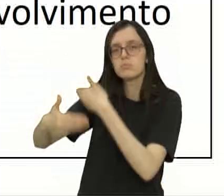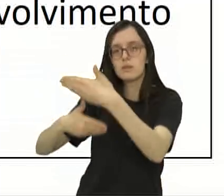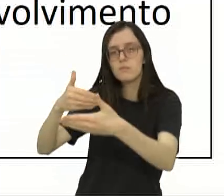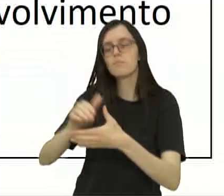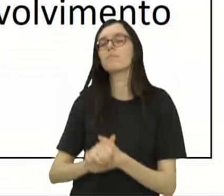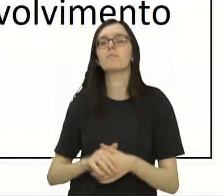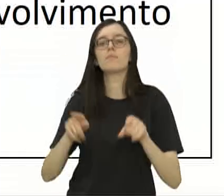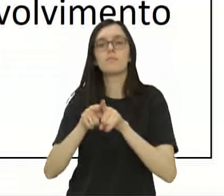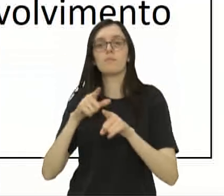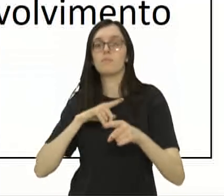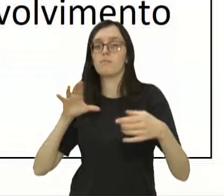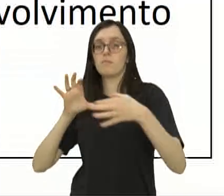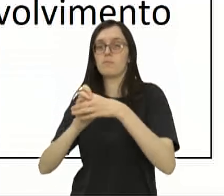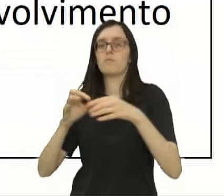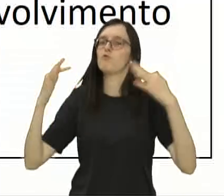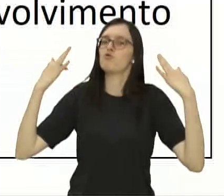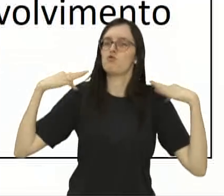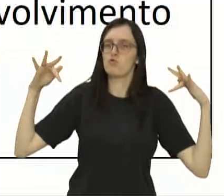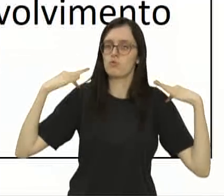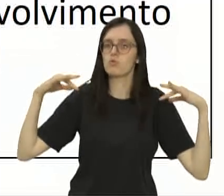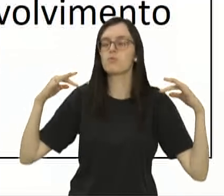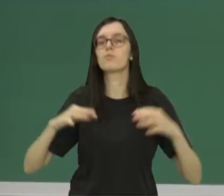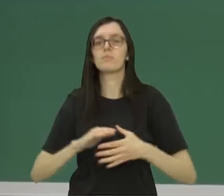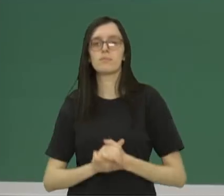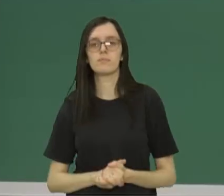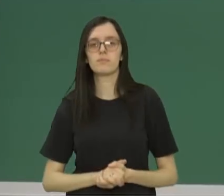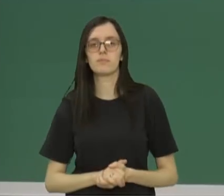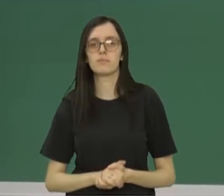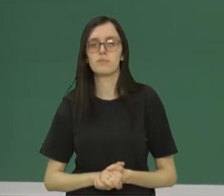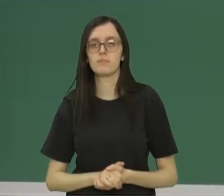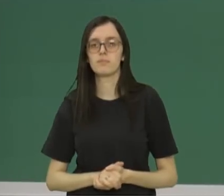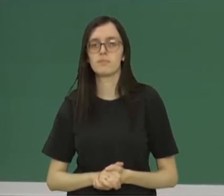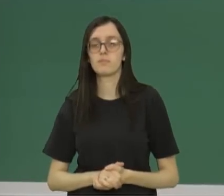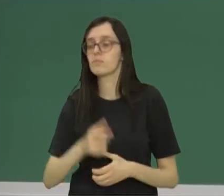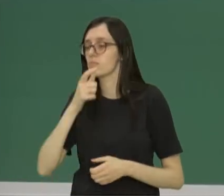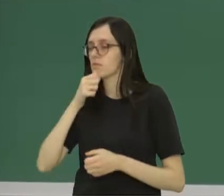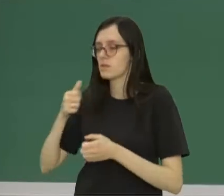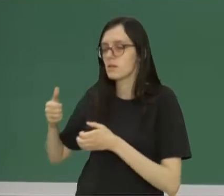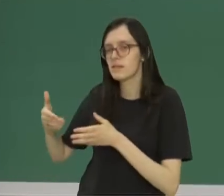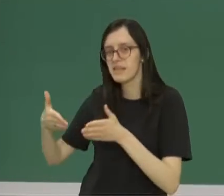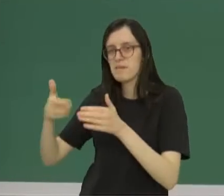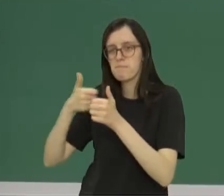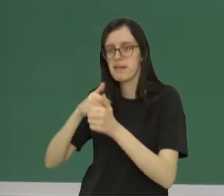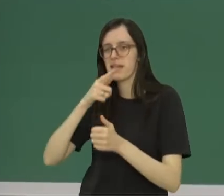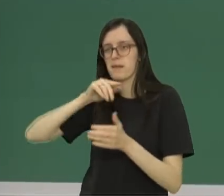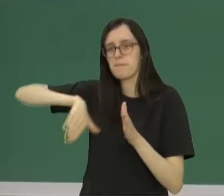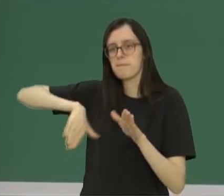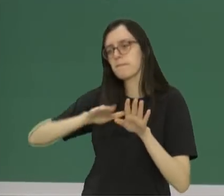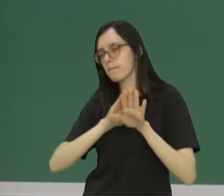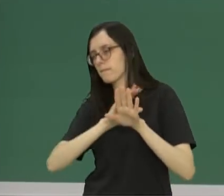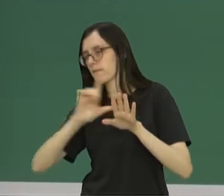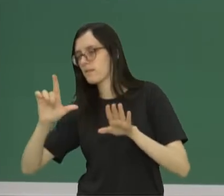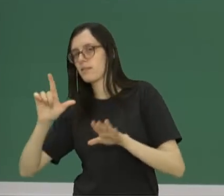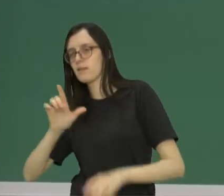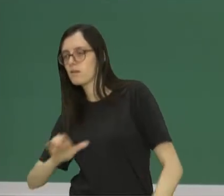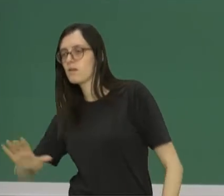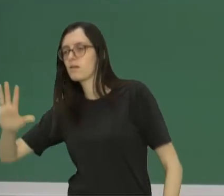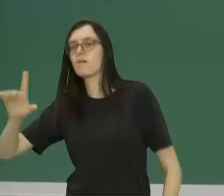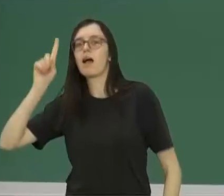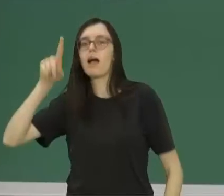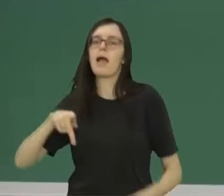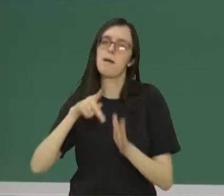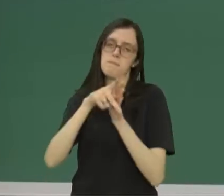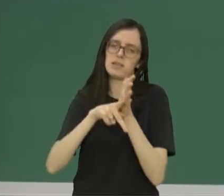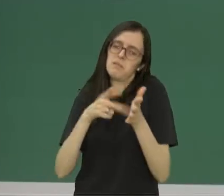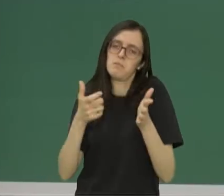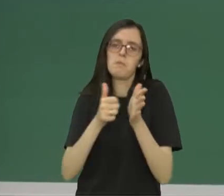além de ações ligadas ao turismo. Então, no litoral, temos ali como um polo indutor seria